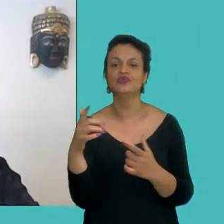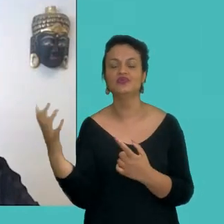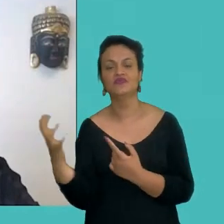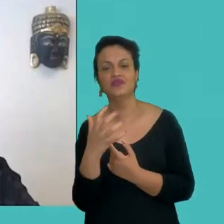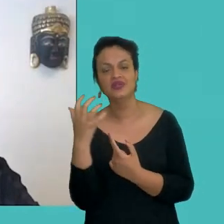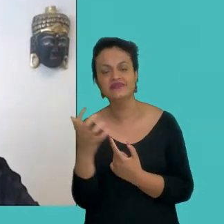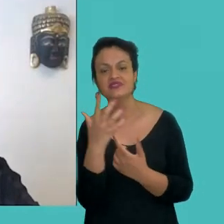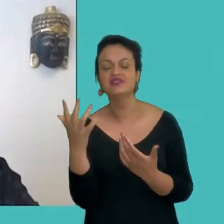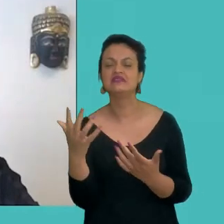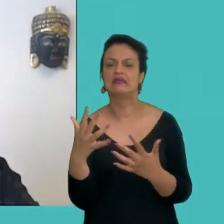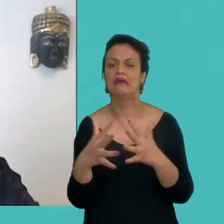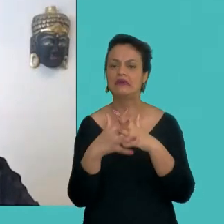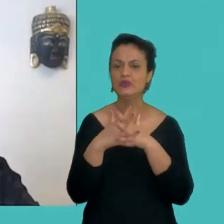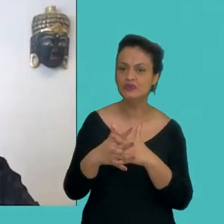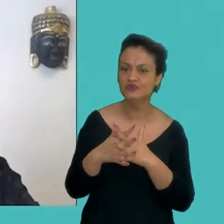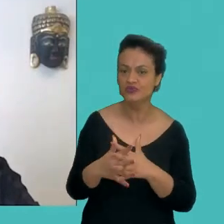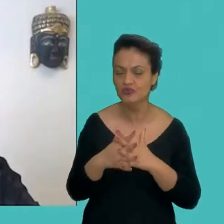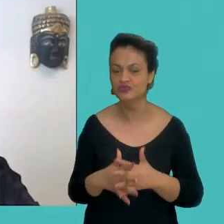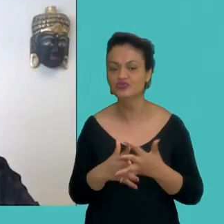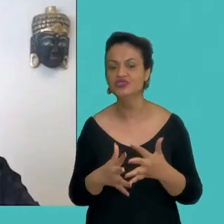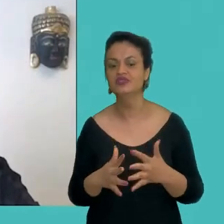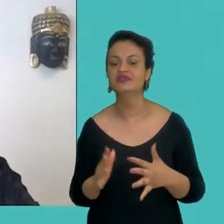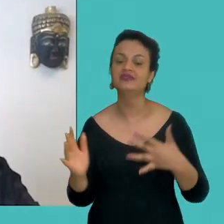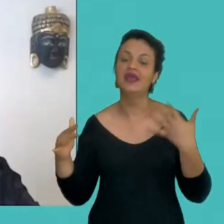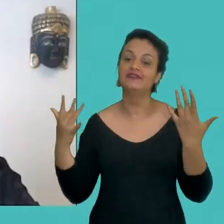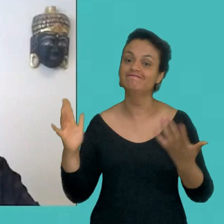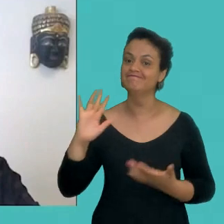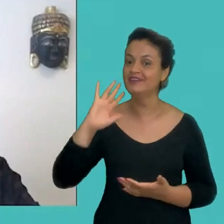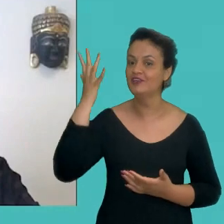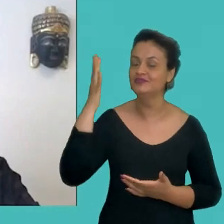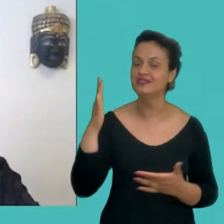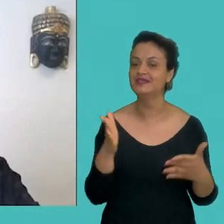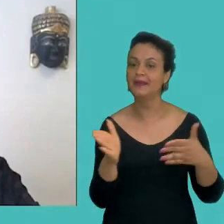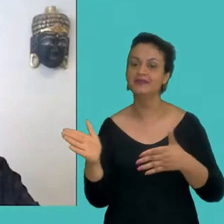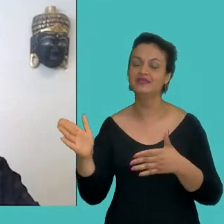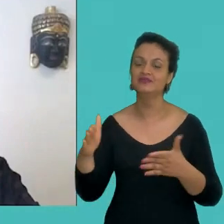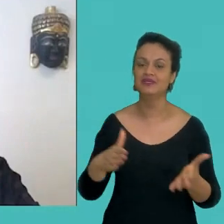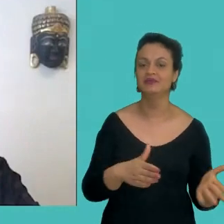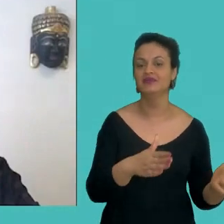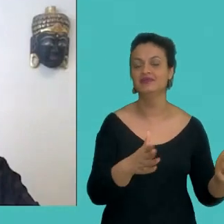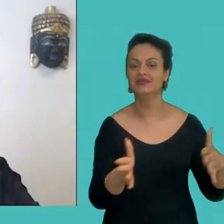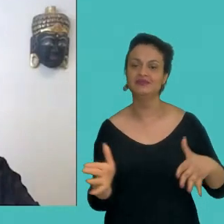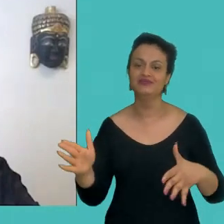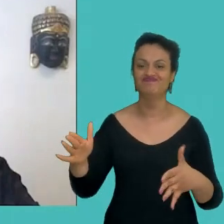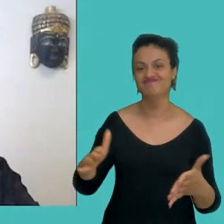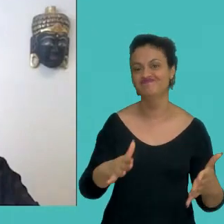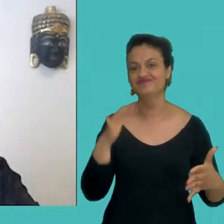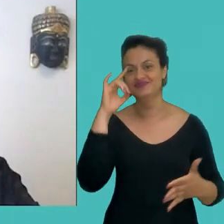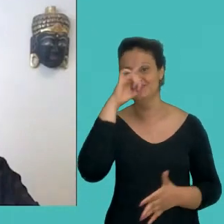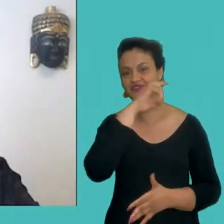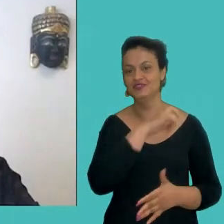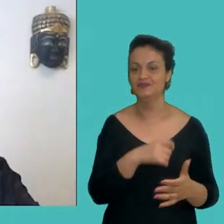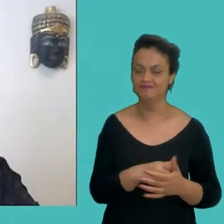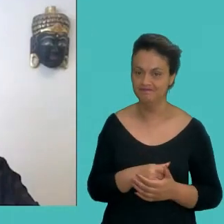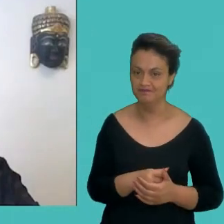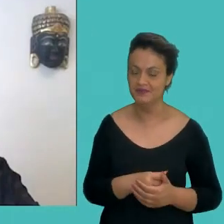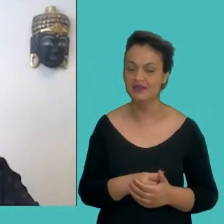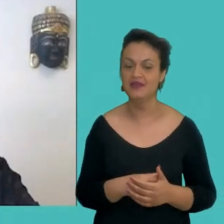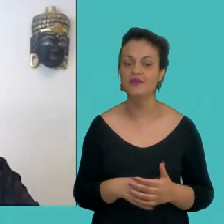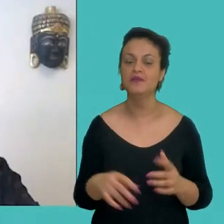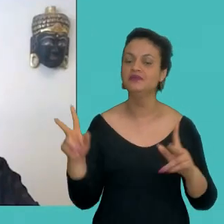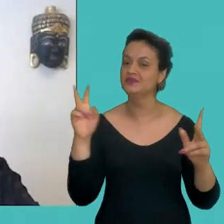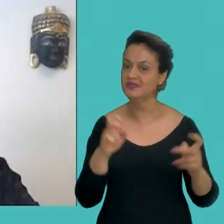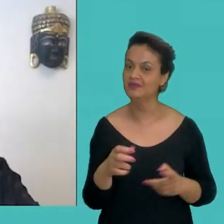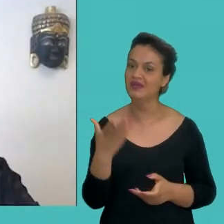acabam influenciando, confundindo e nos levando a caminhos um tanto mais tortuosos do que